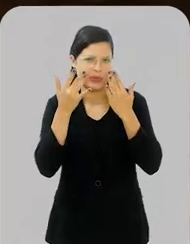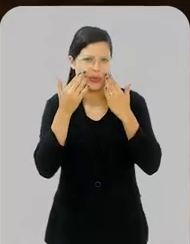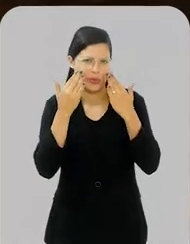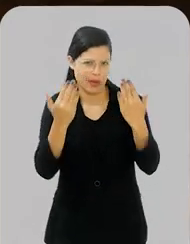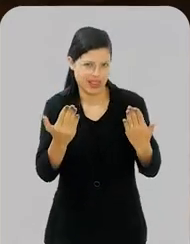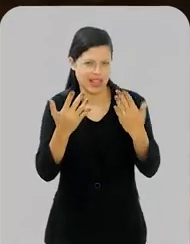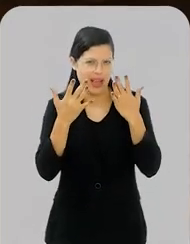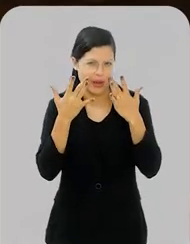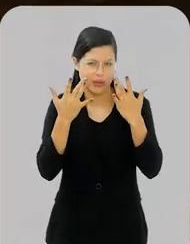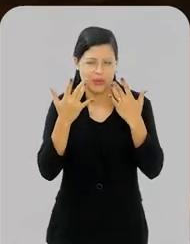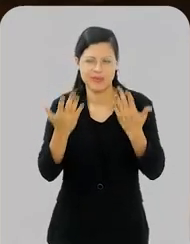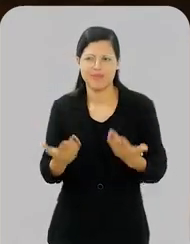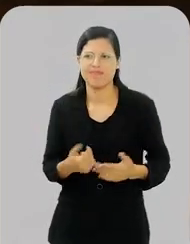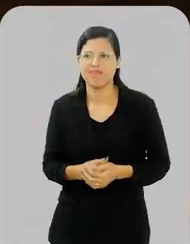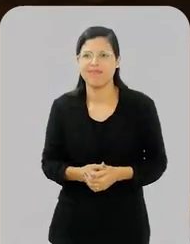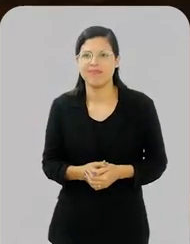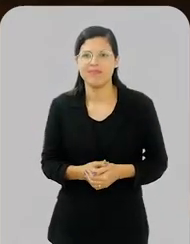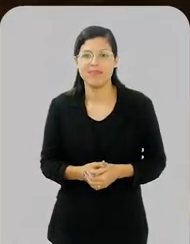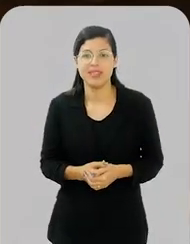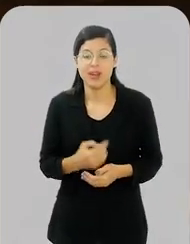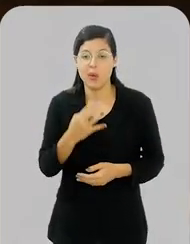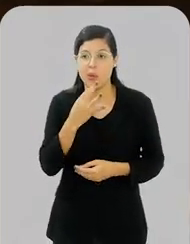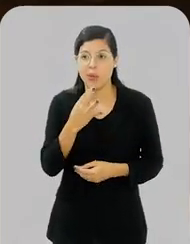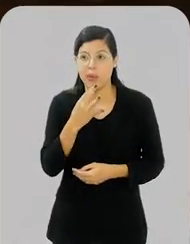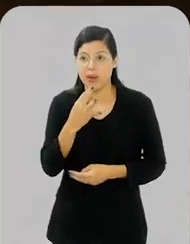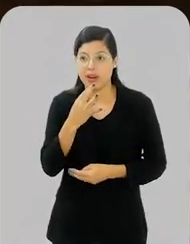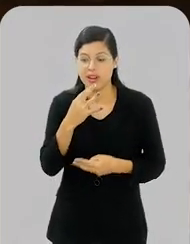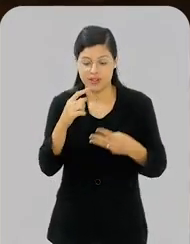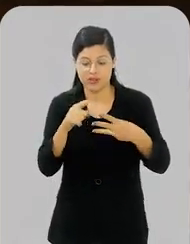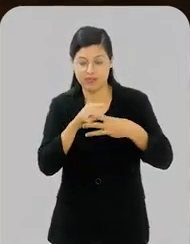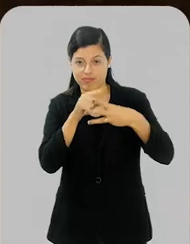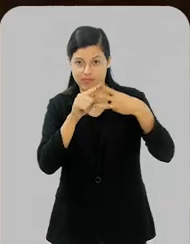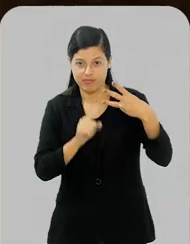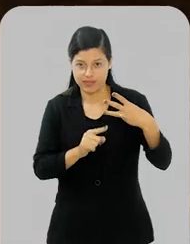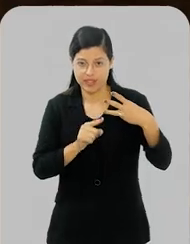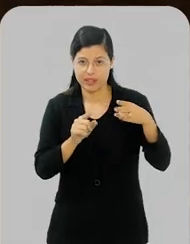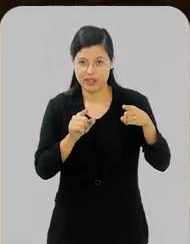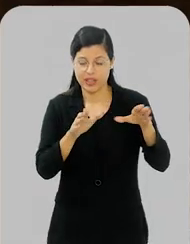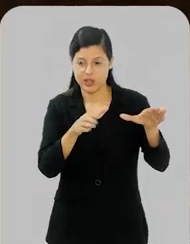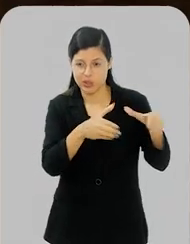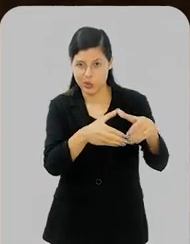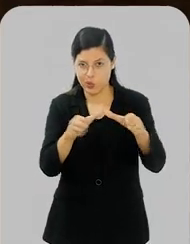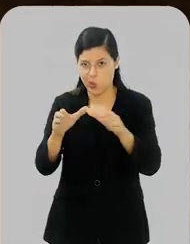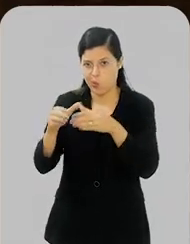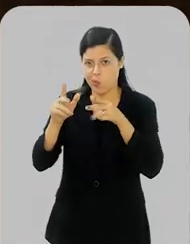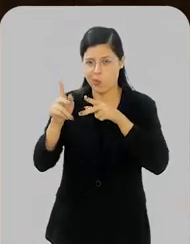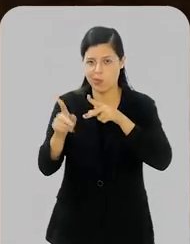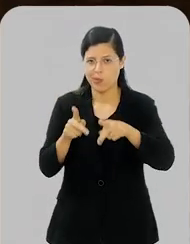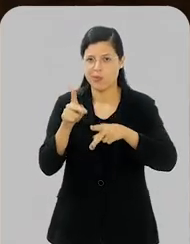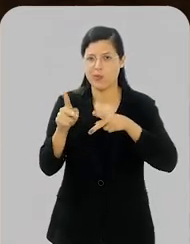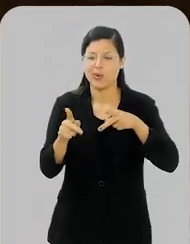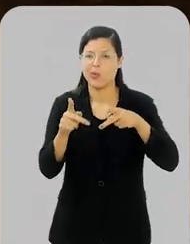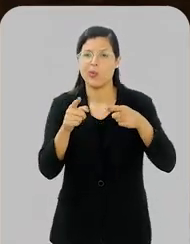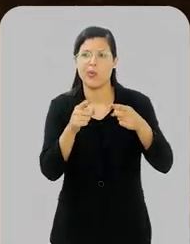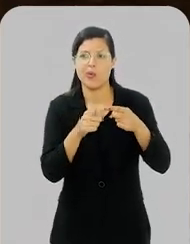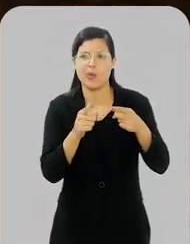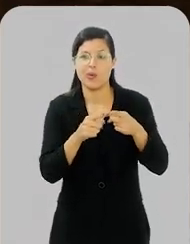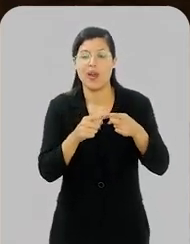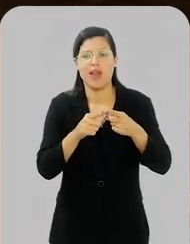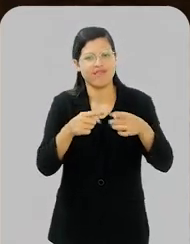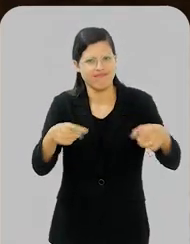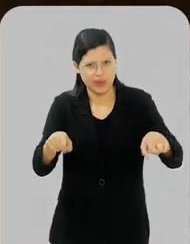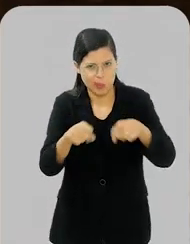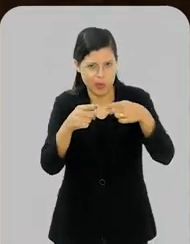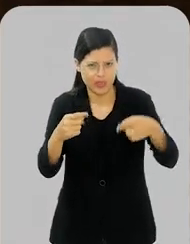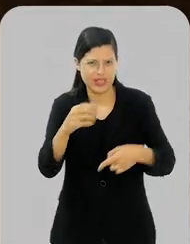do espetáculo. Que eu digo assim, eu conheço três públicos que têm isso assim. É